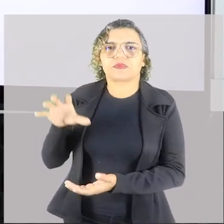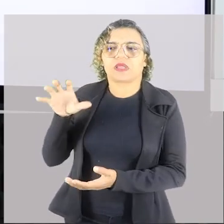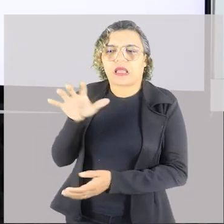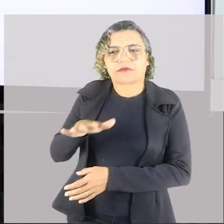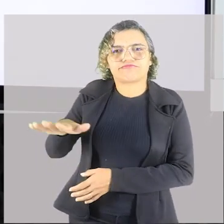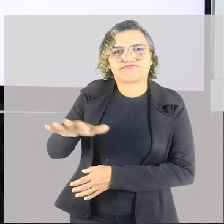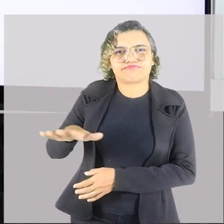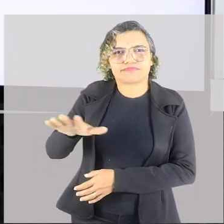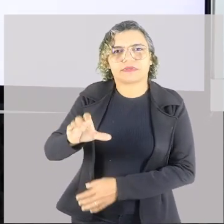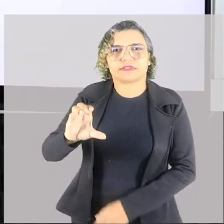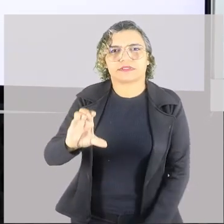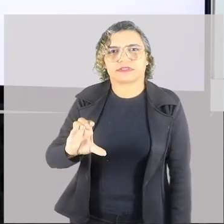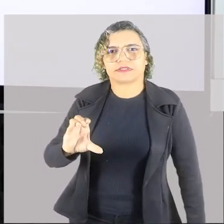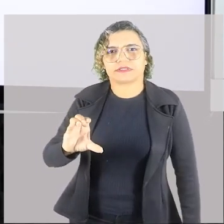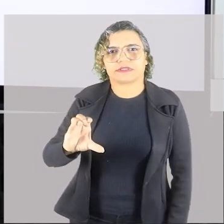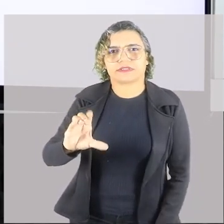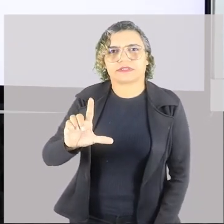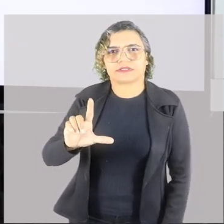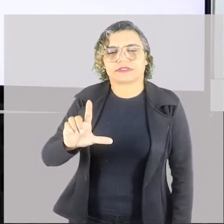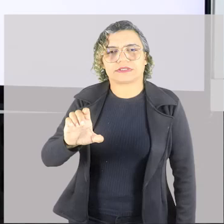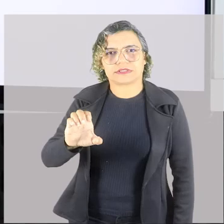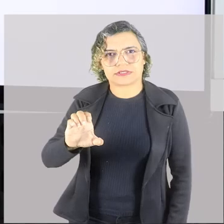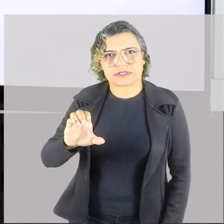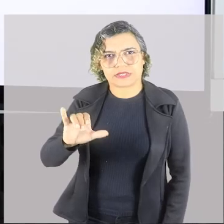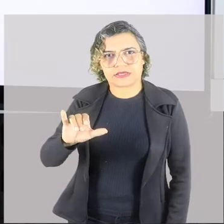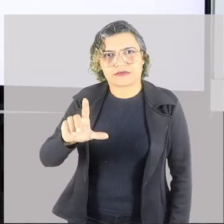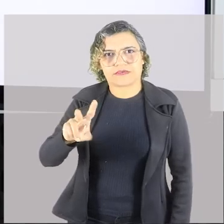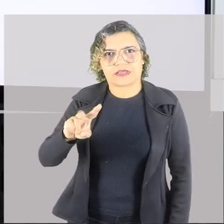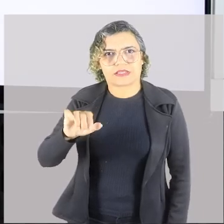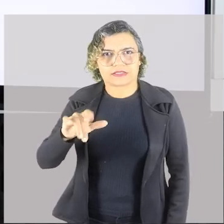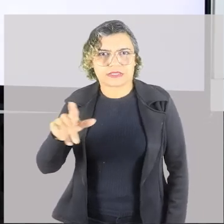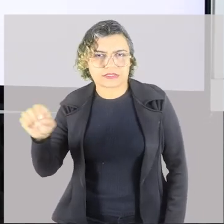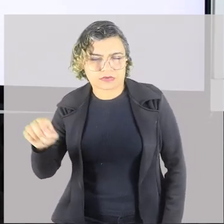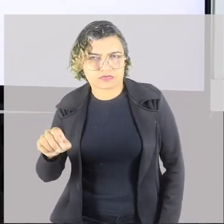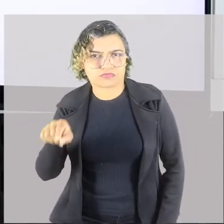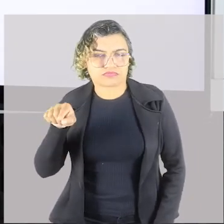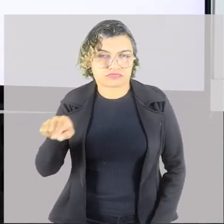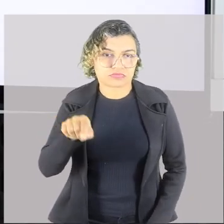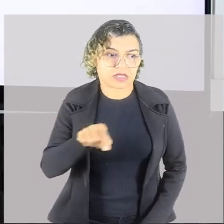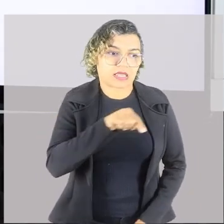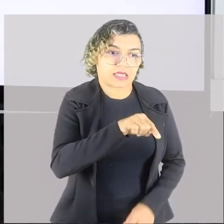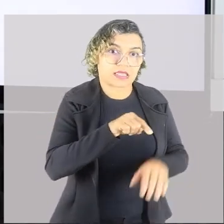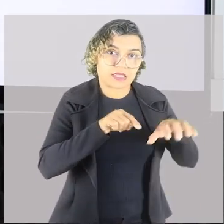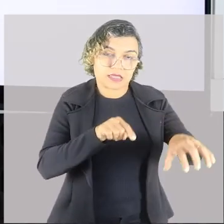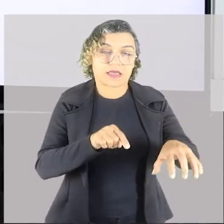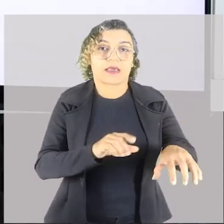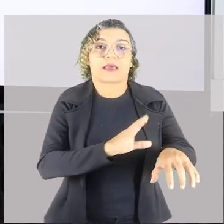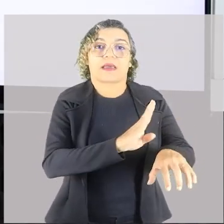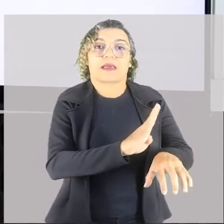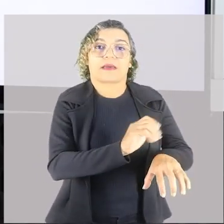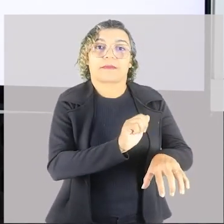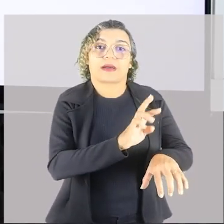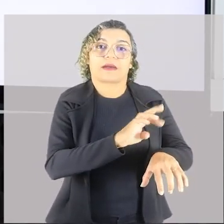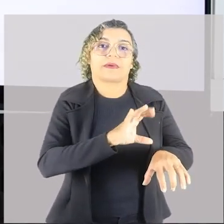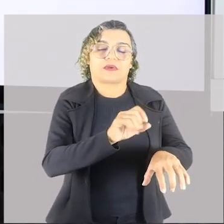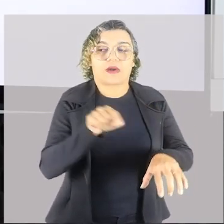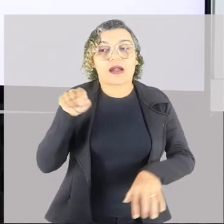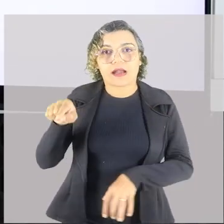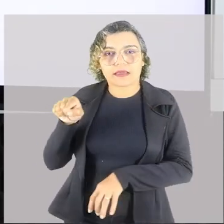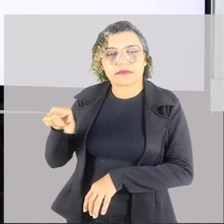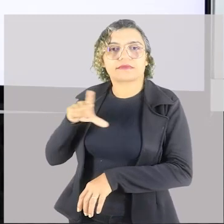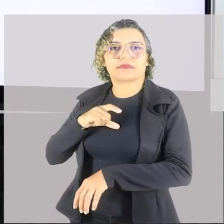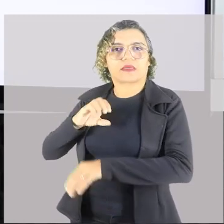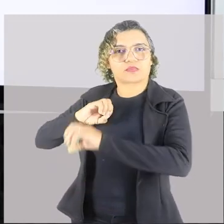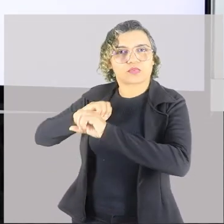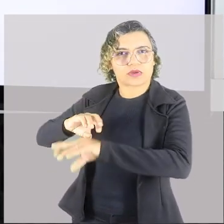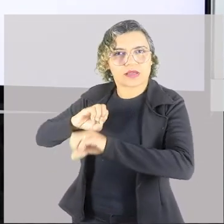né? Ser civilizado e ser um povo bárbaro. Civilizado é aquele que tem um padrão de educação, um padrão de